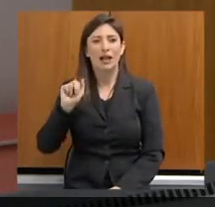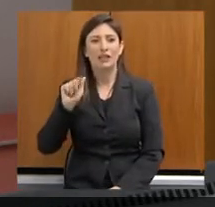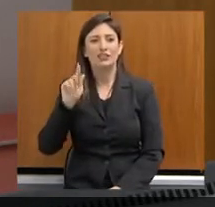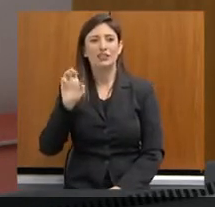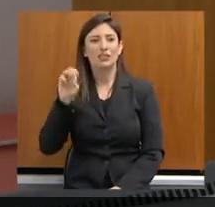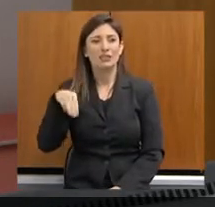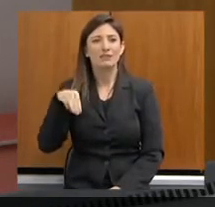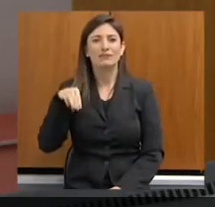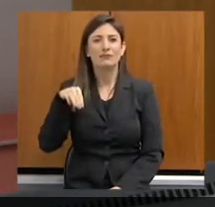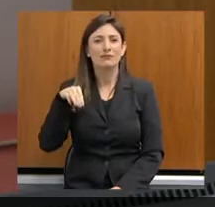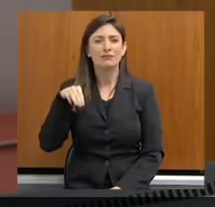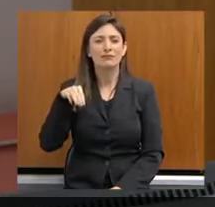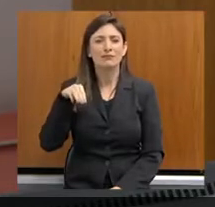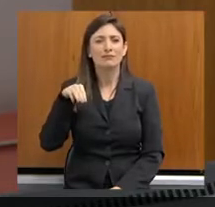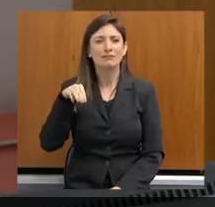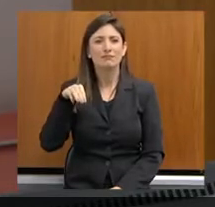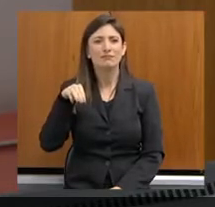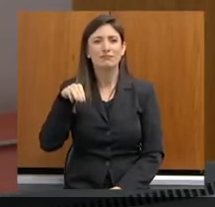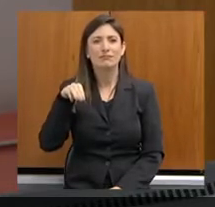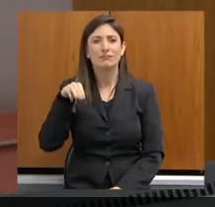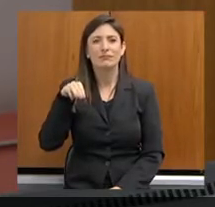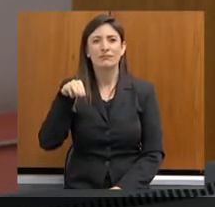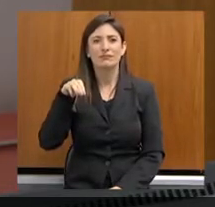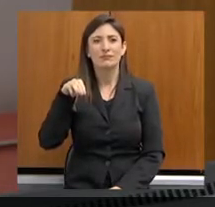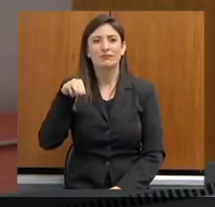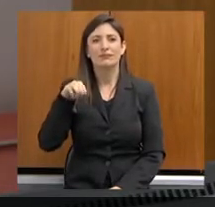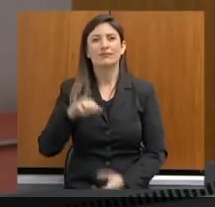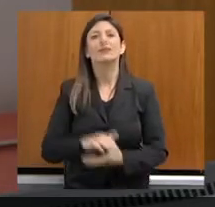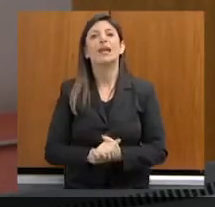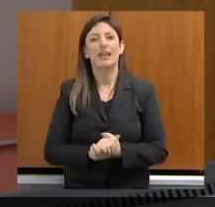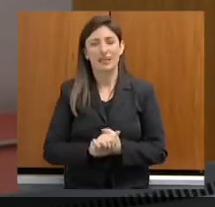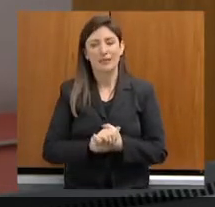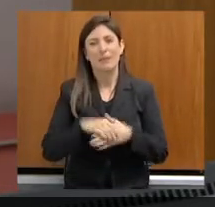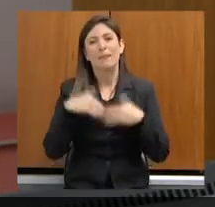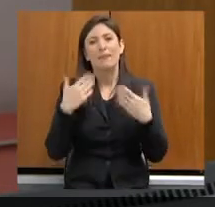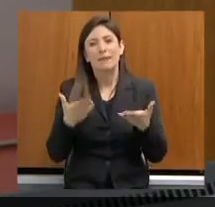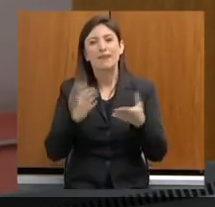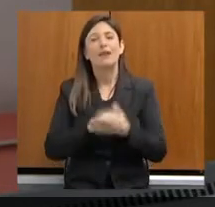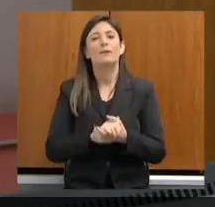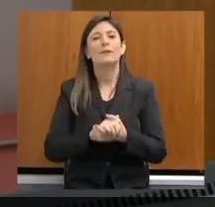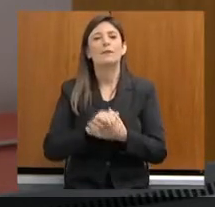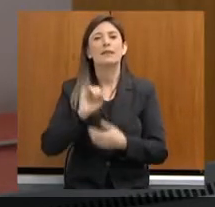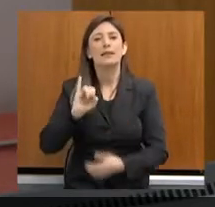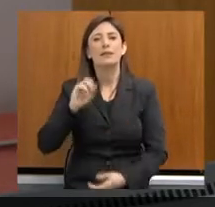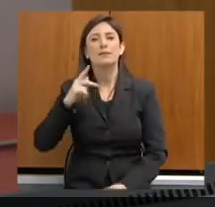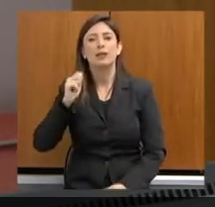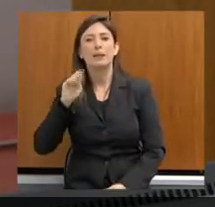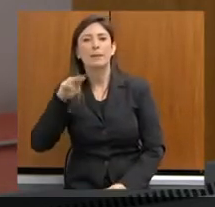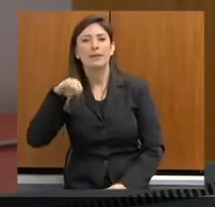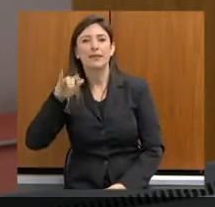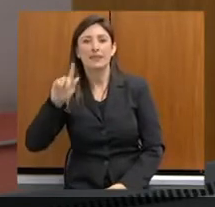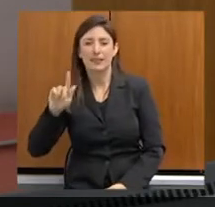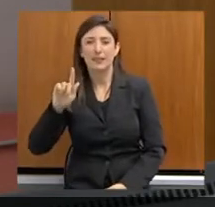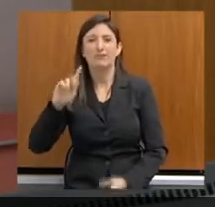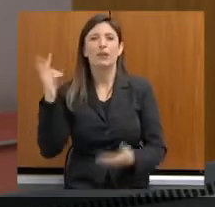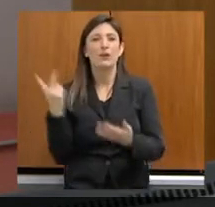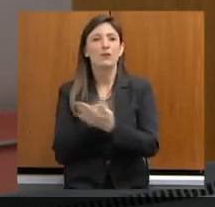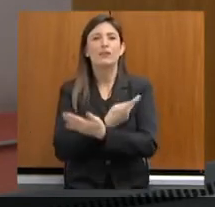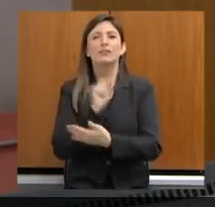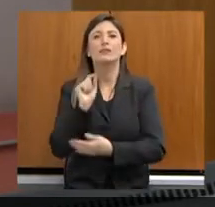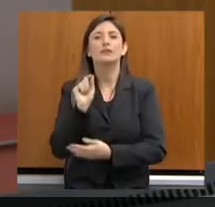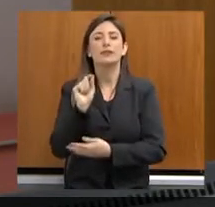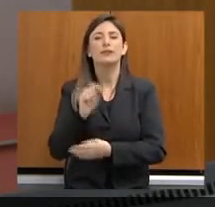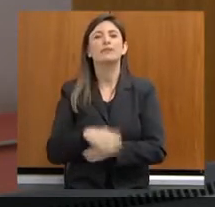Federal em relação a fusão em matéria para migue houve uma situação